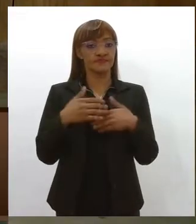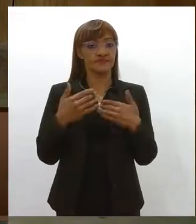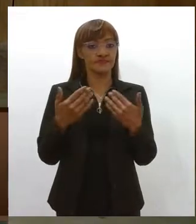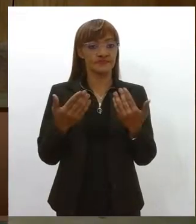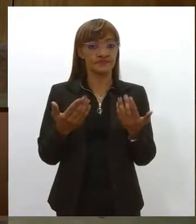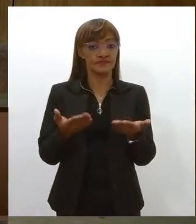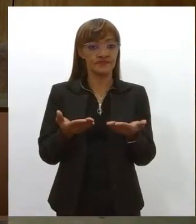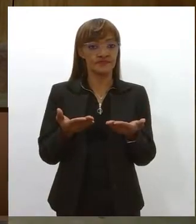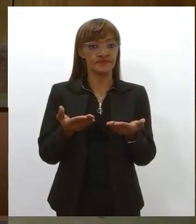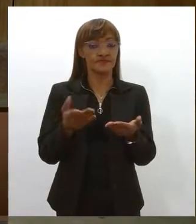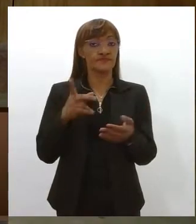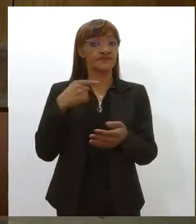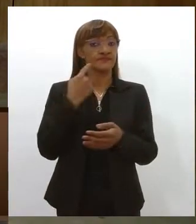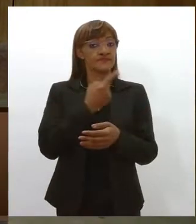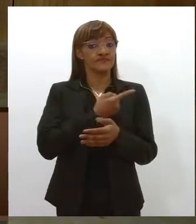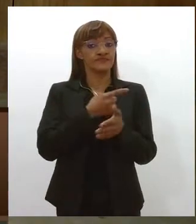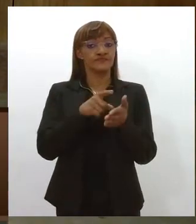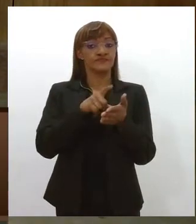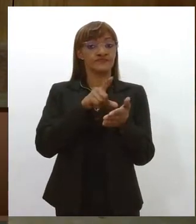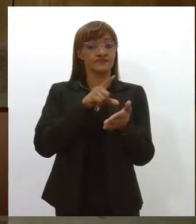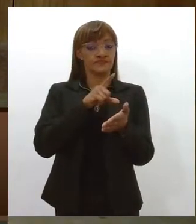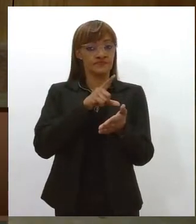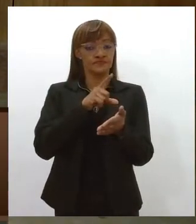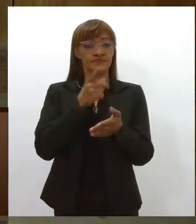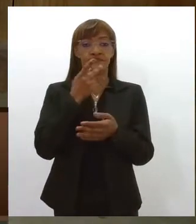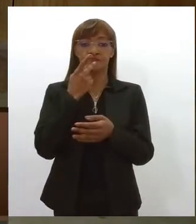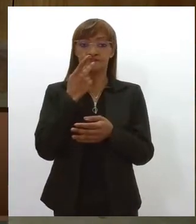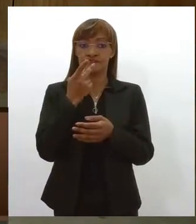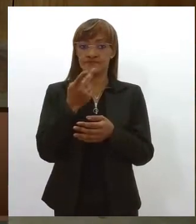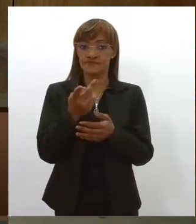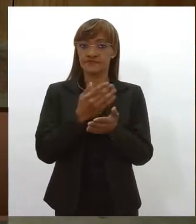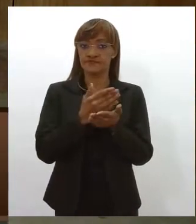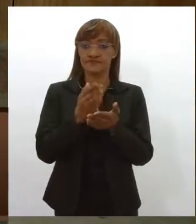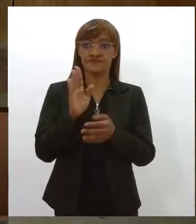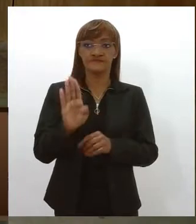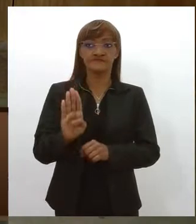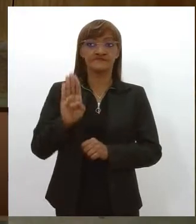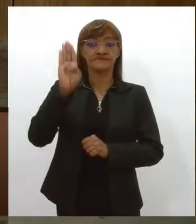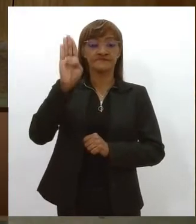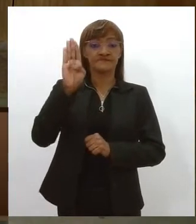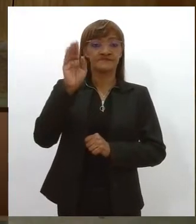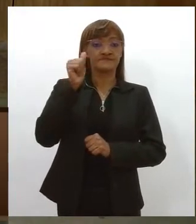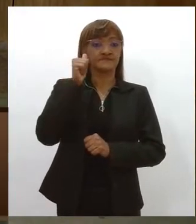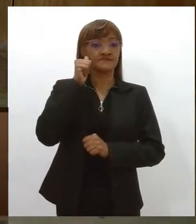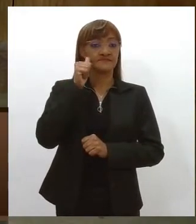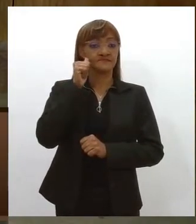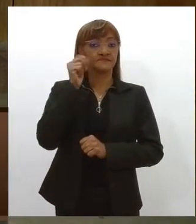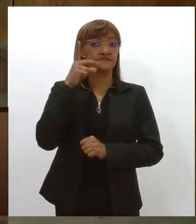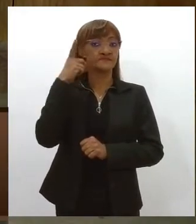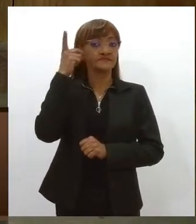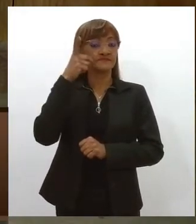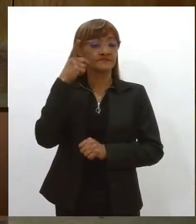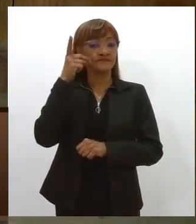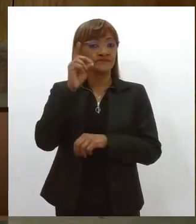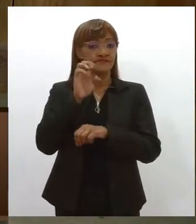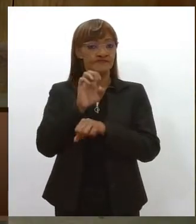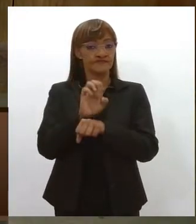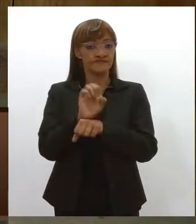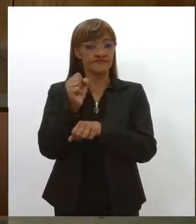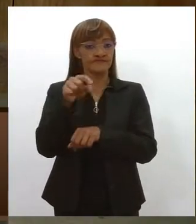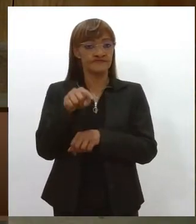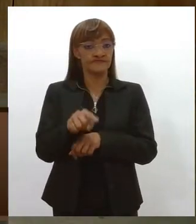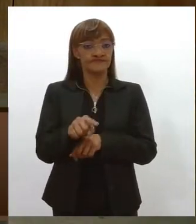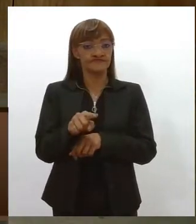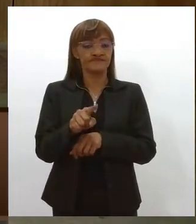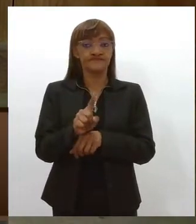disse no início do programa hoje, candidata eleita, deputada estadual para Sergipe, a doutora Lidiane,